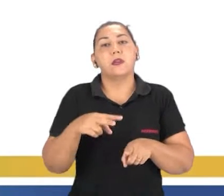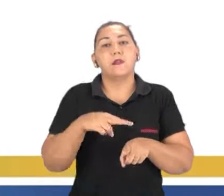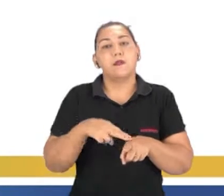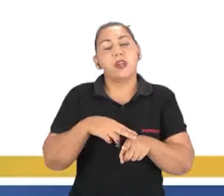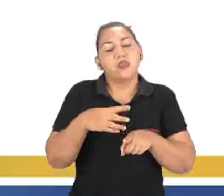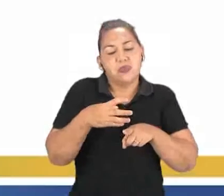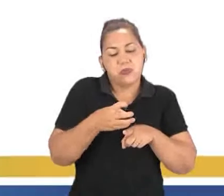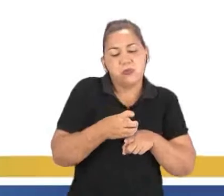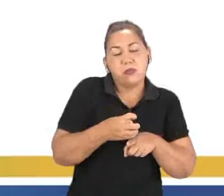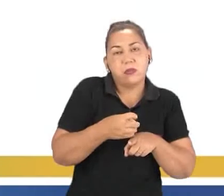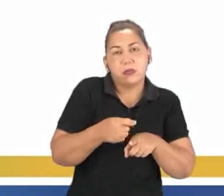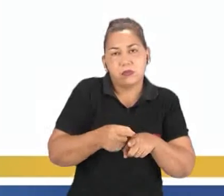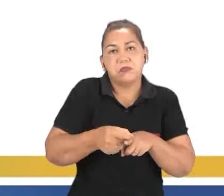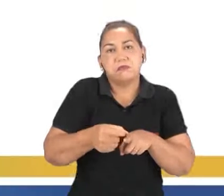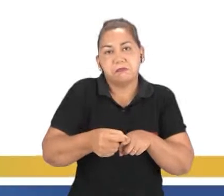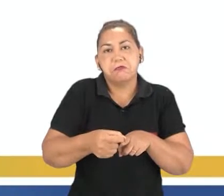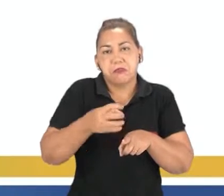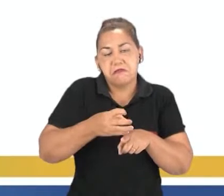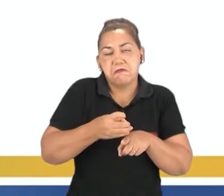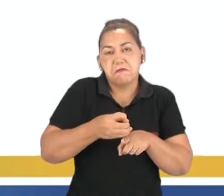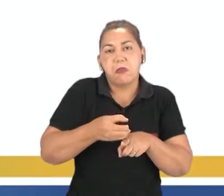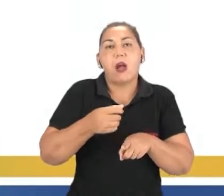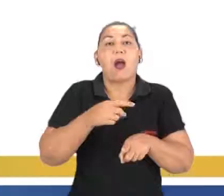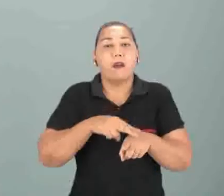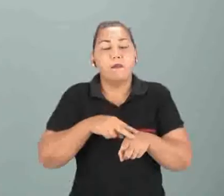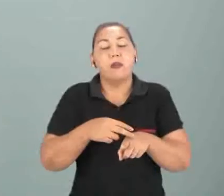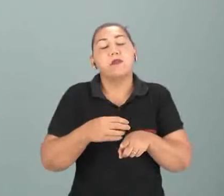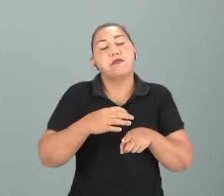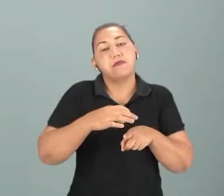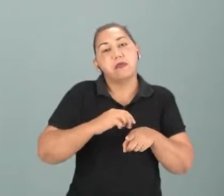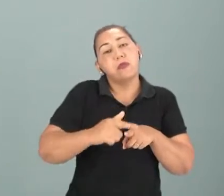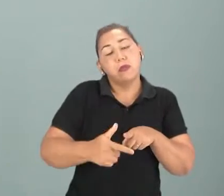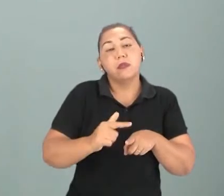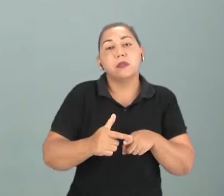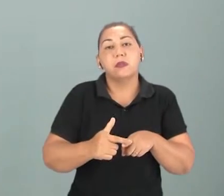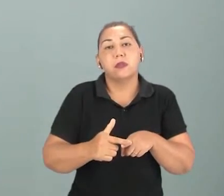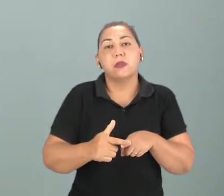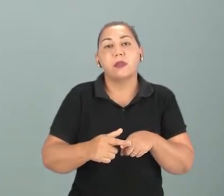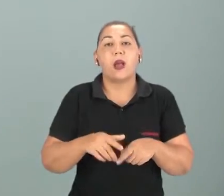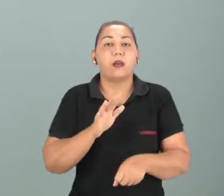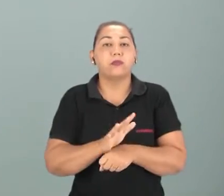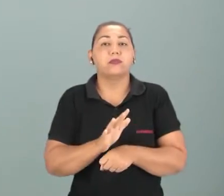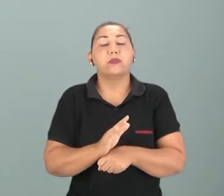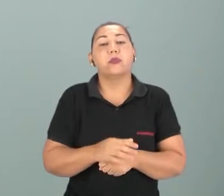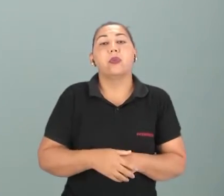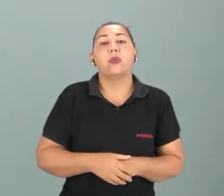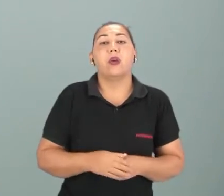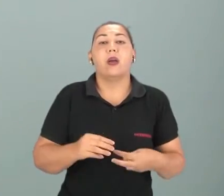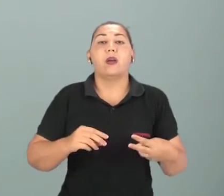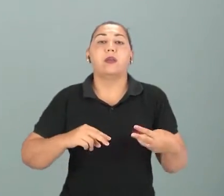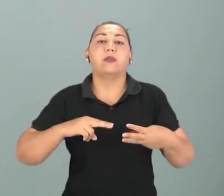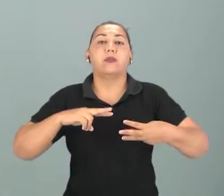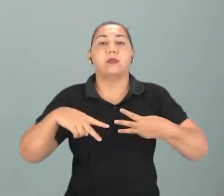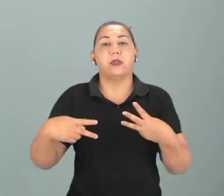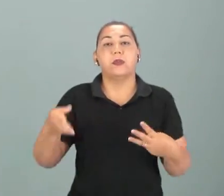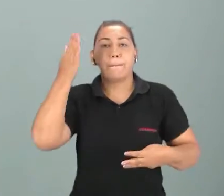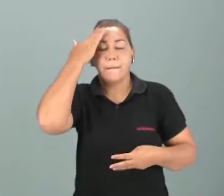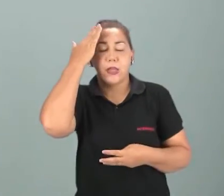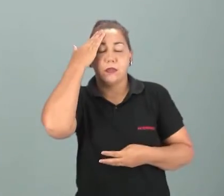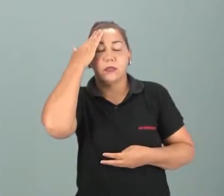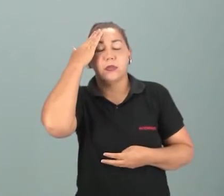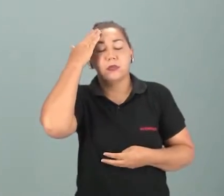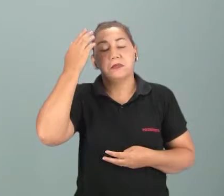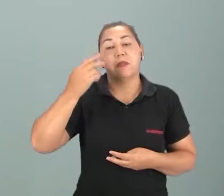rugosa. Então, isso acabou contribuindo para que o Mendel entendesse que essas características elas nem sempre eram